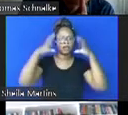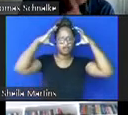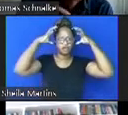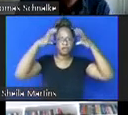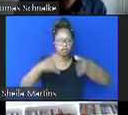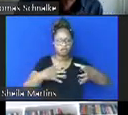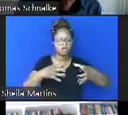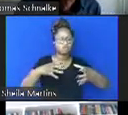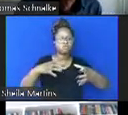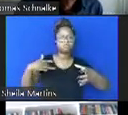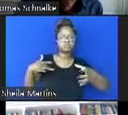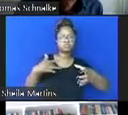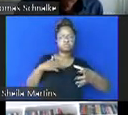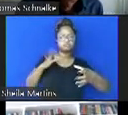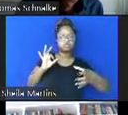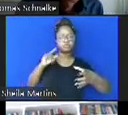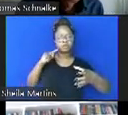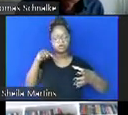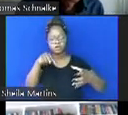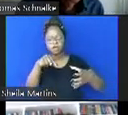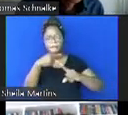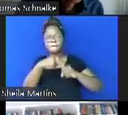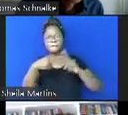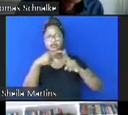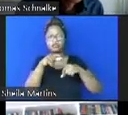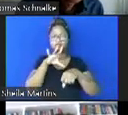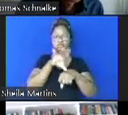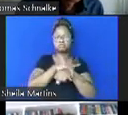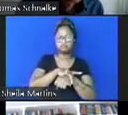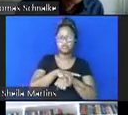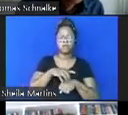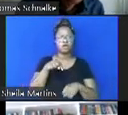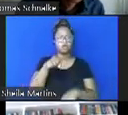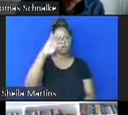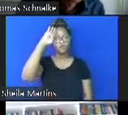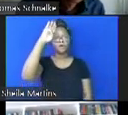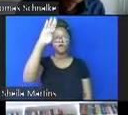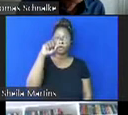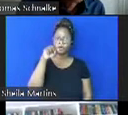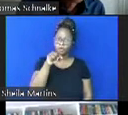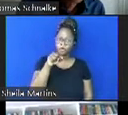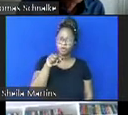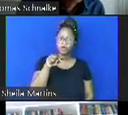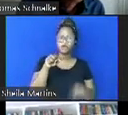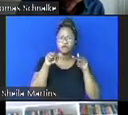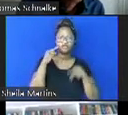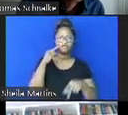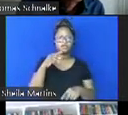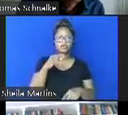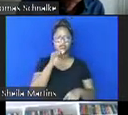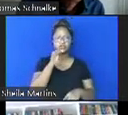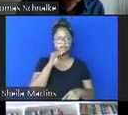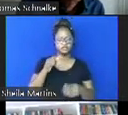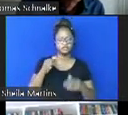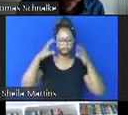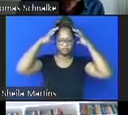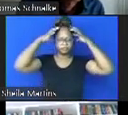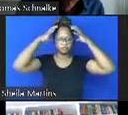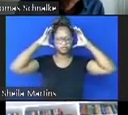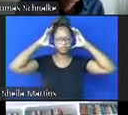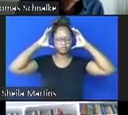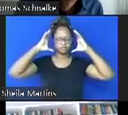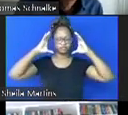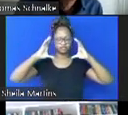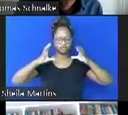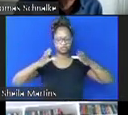corpo humano. Mas o que é mais crucial aqui é o enquadramento. O enquadramento que ocorre